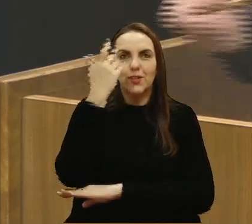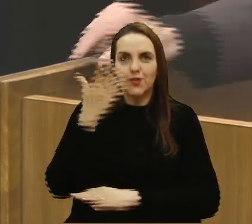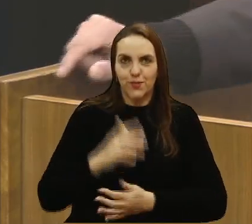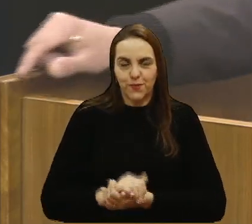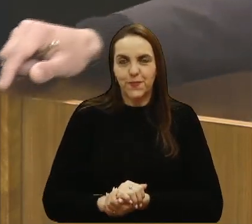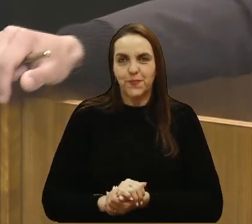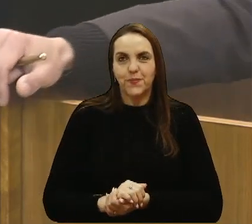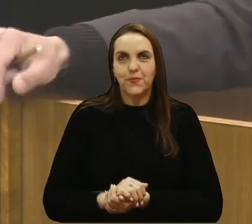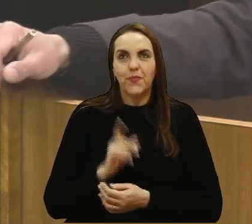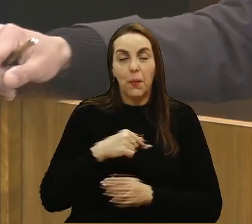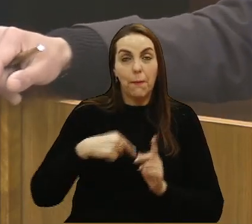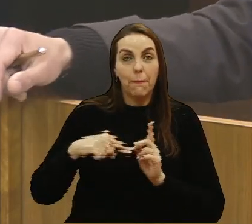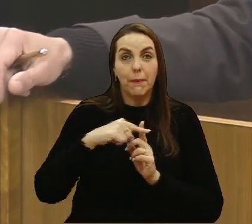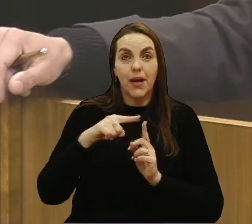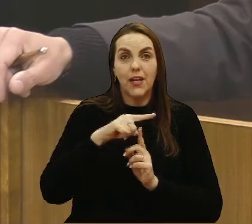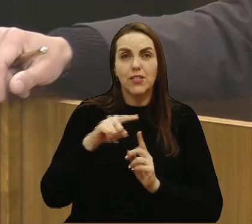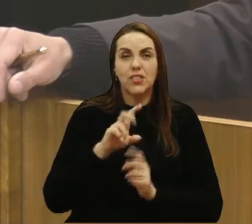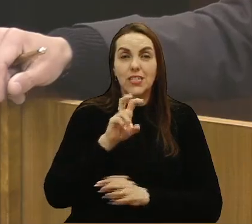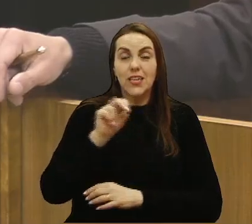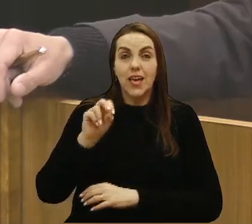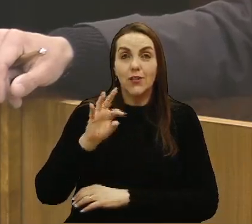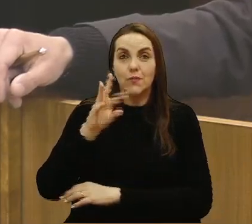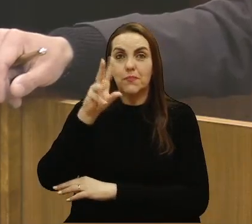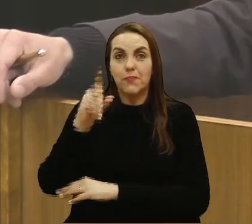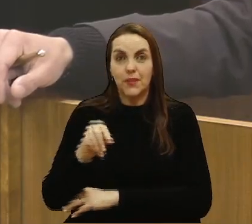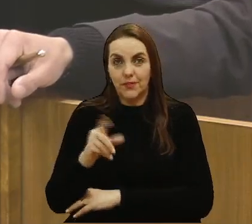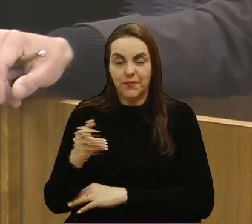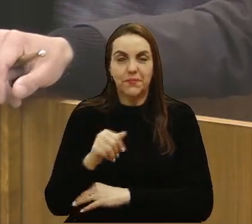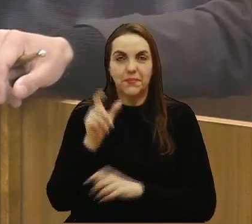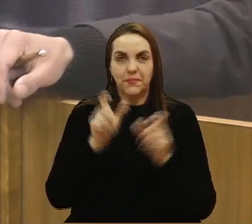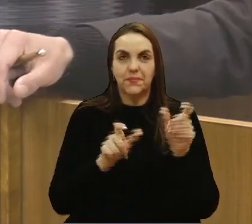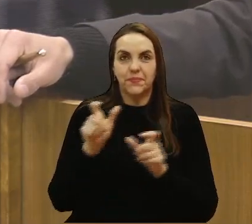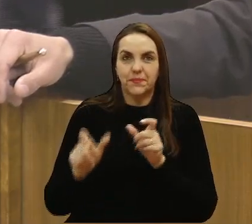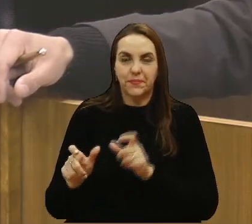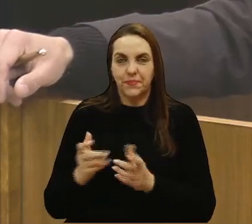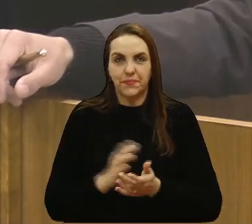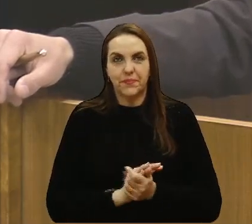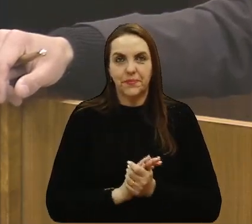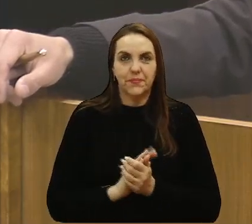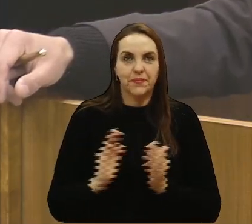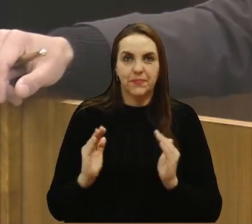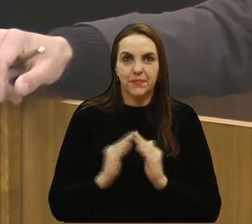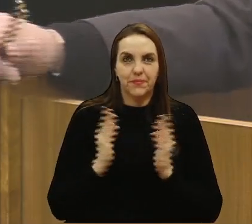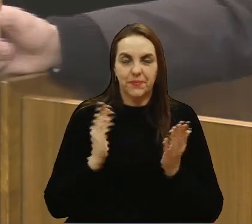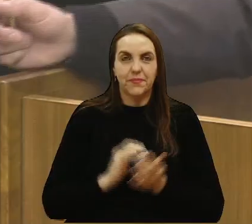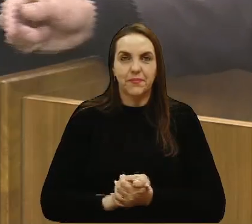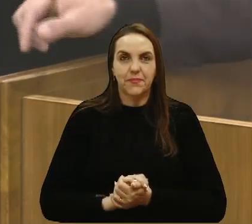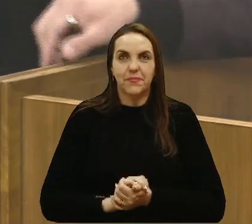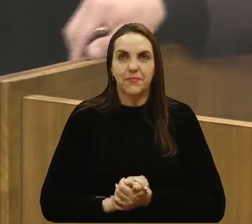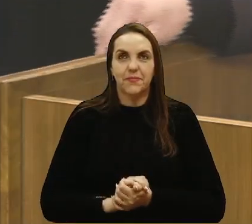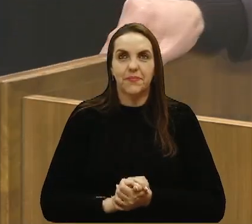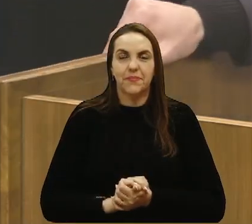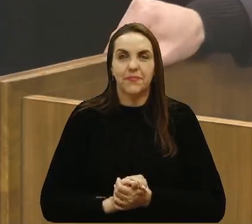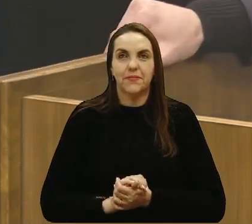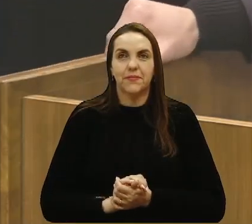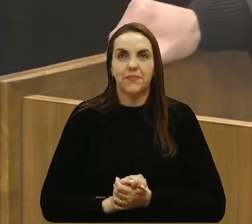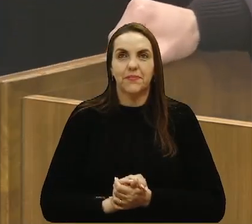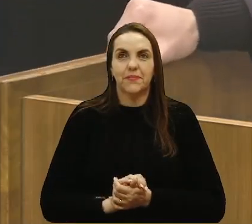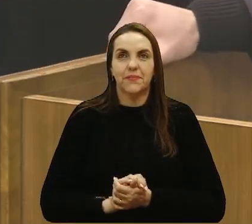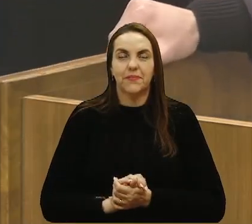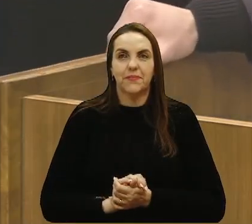Sul, com mais de 500 mil de habitantes. Então, tem que enaltecer. Muitas vezes a gente faz